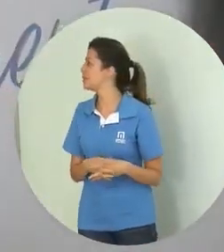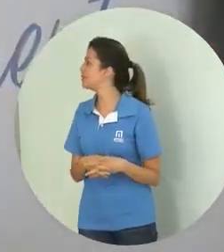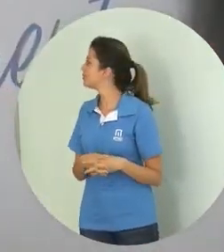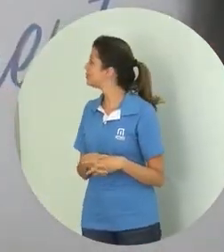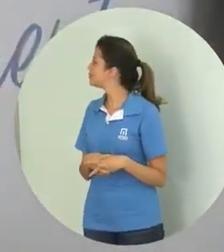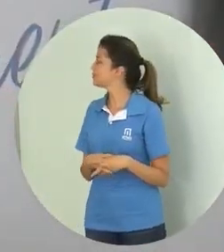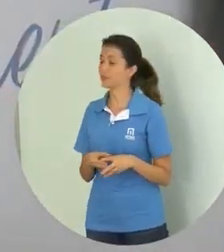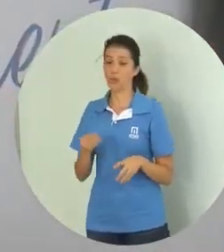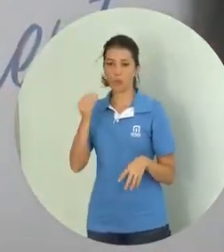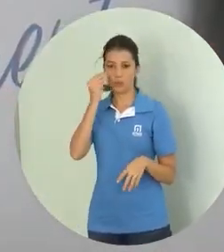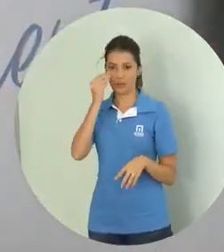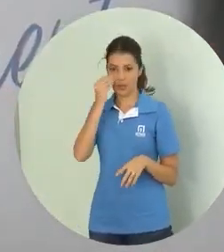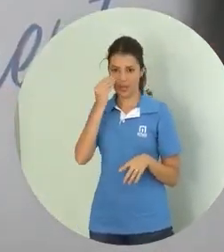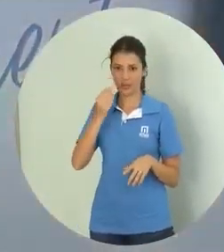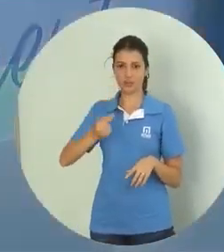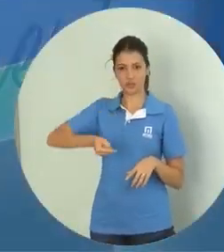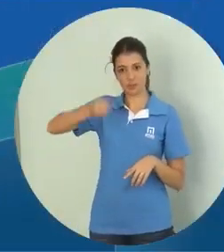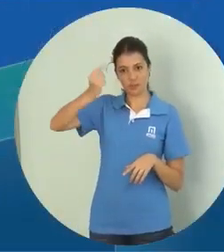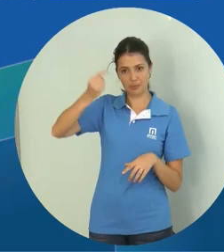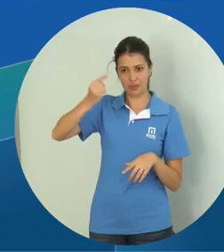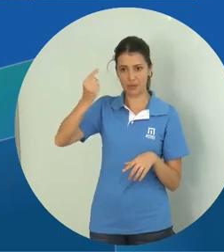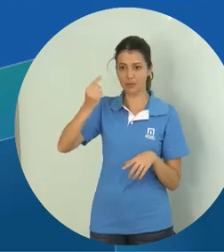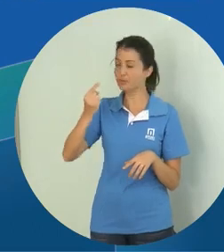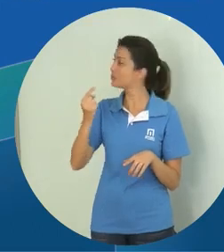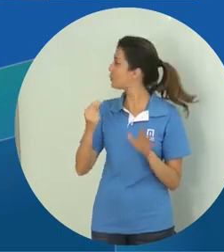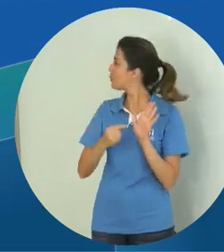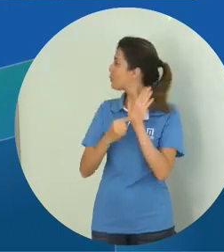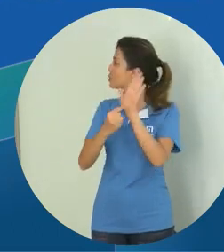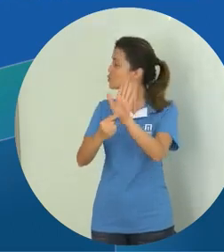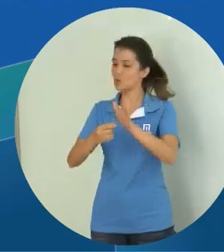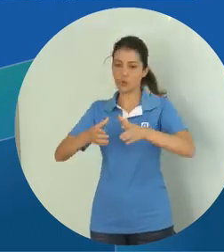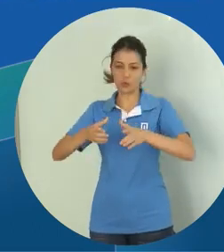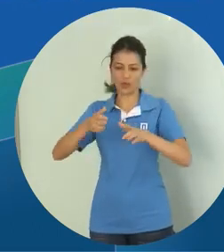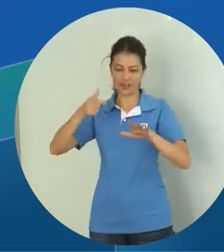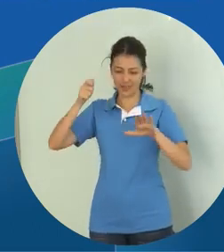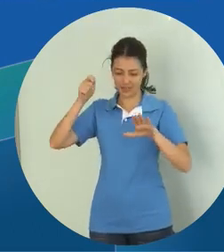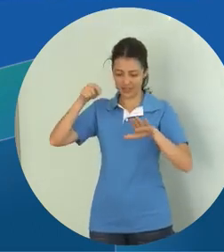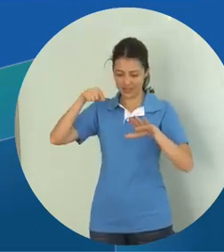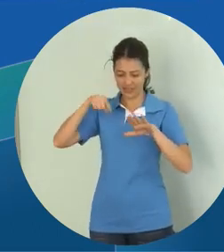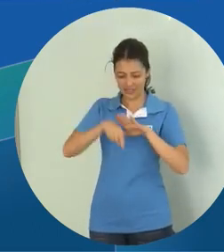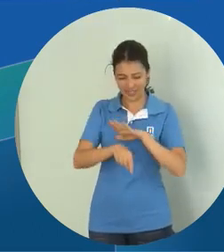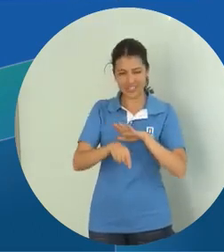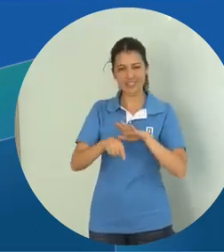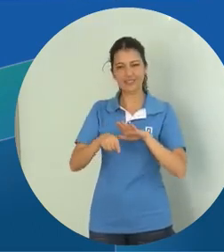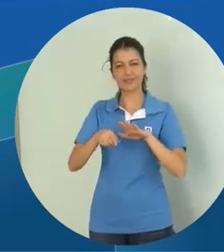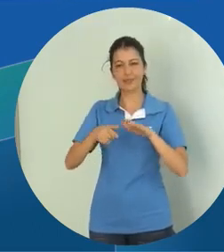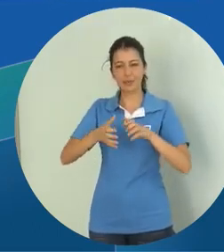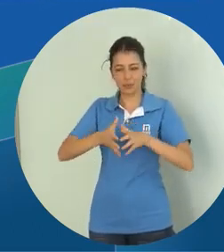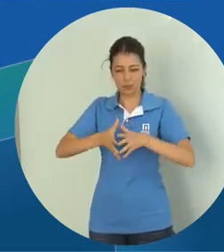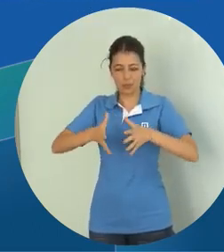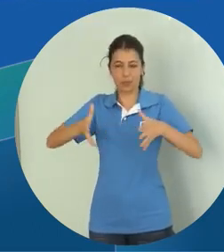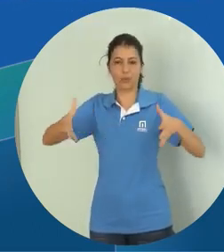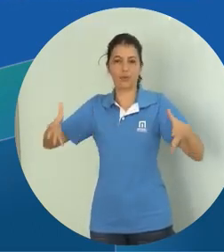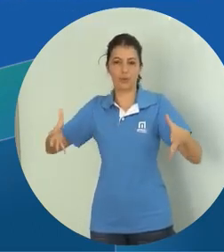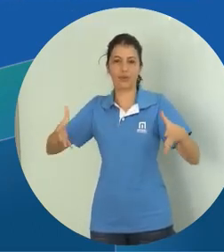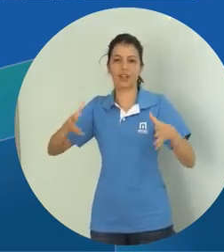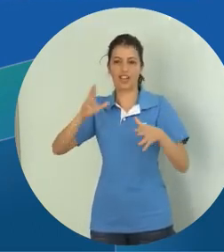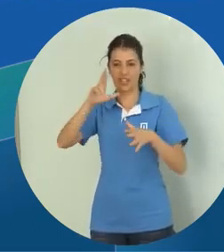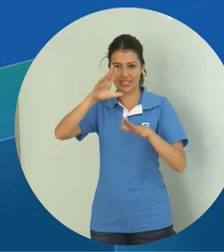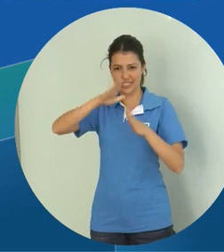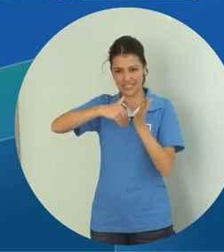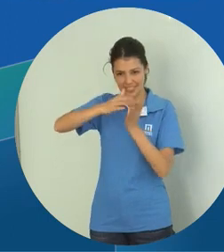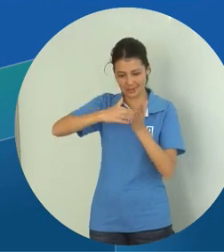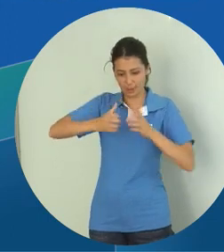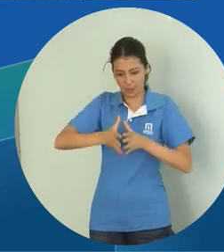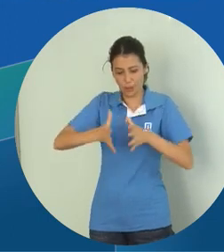Bom, esse teste piloto foi uma injeção de resina polimérica expansiva em camada de subsolo granular. Como o Leandro havia comentado, o